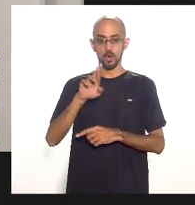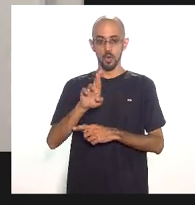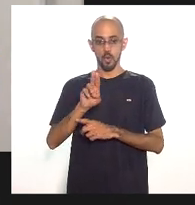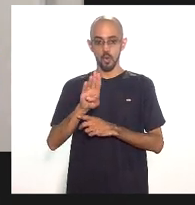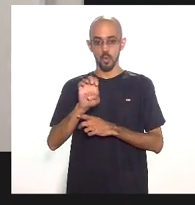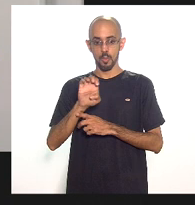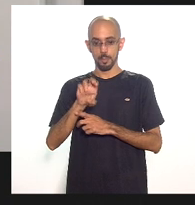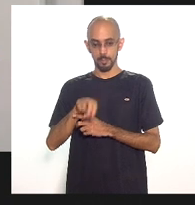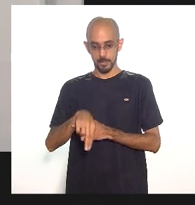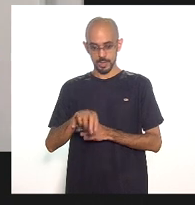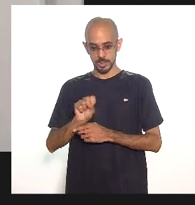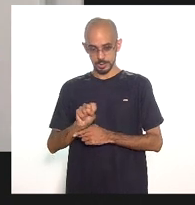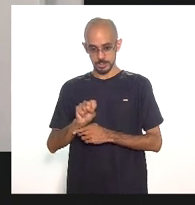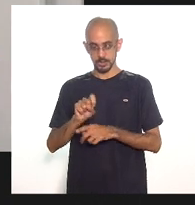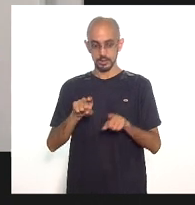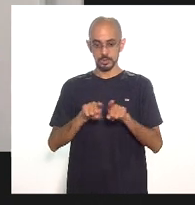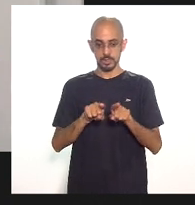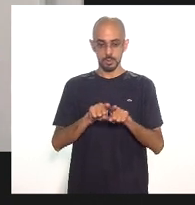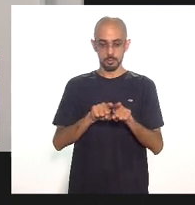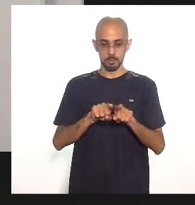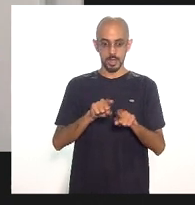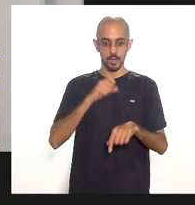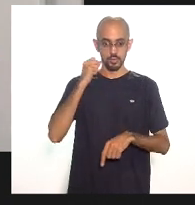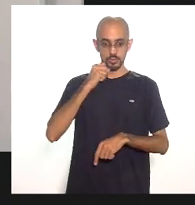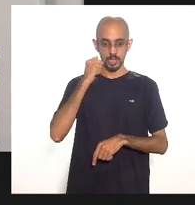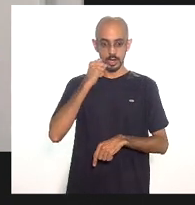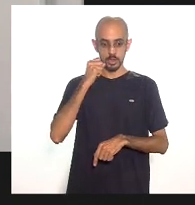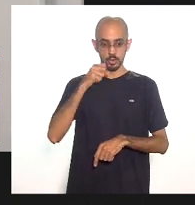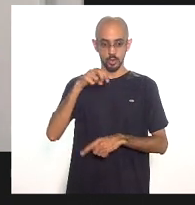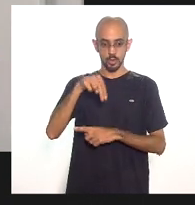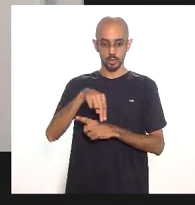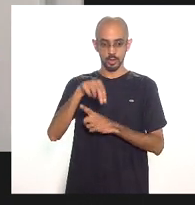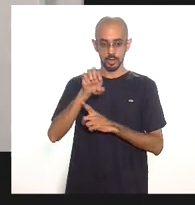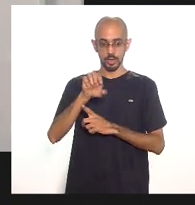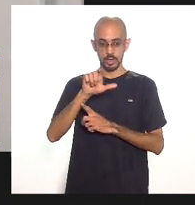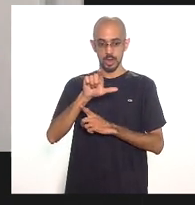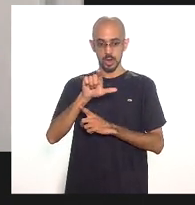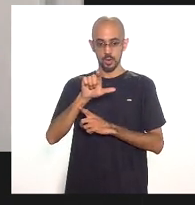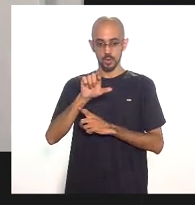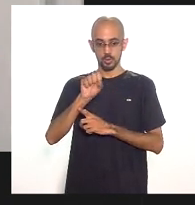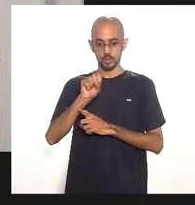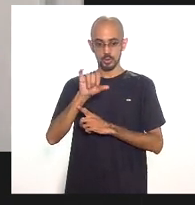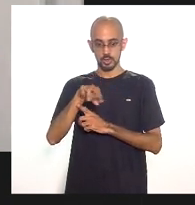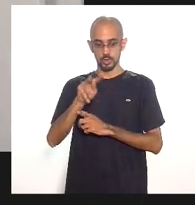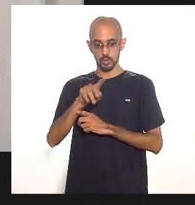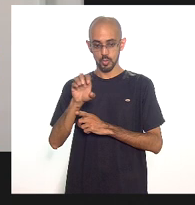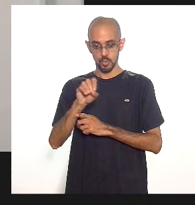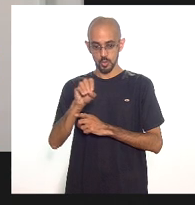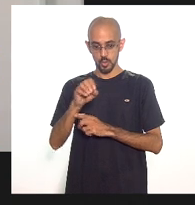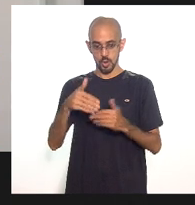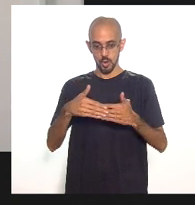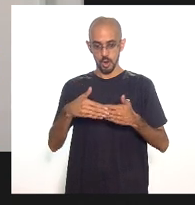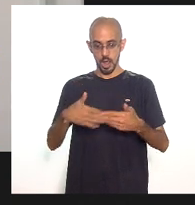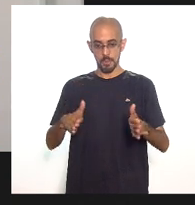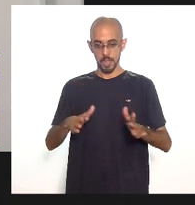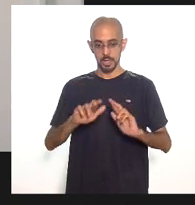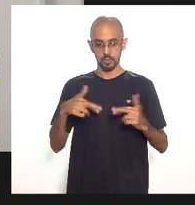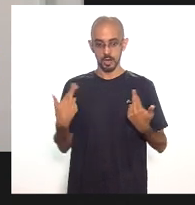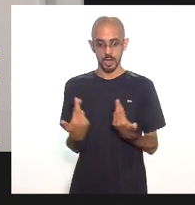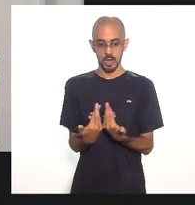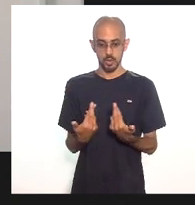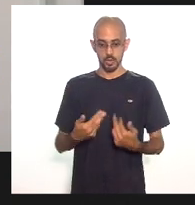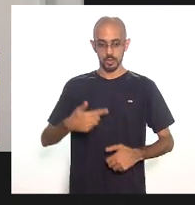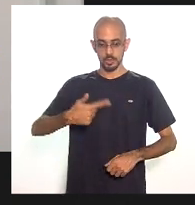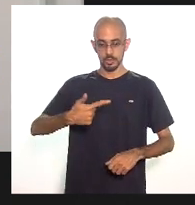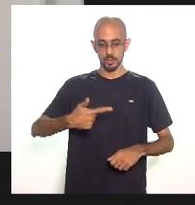do excelentíssimo senhor senador Nelsinho Trade, dou por abertos os trabalhos da segunda reunião